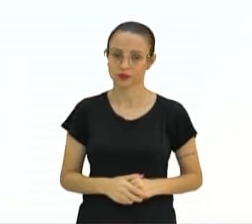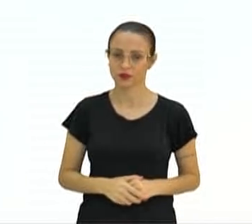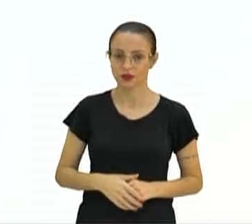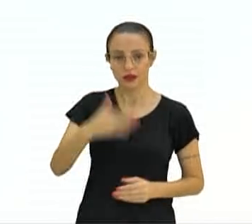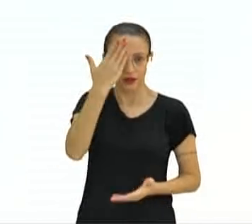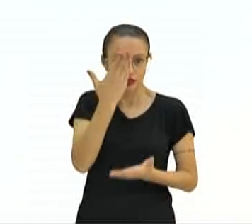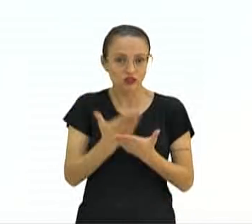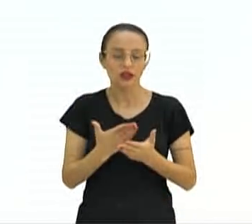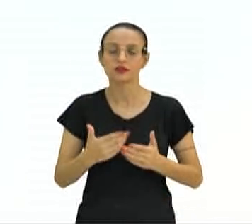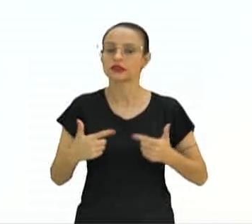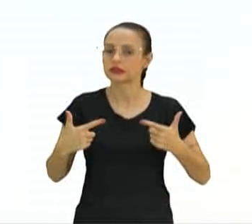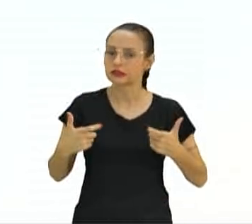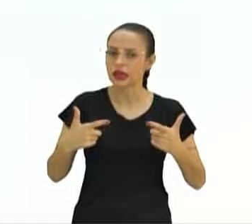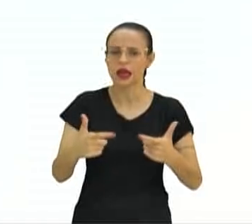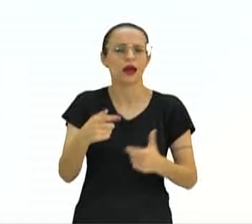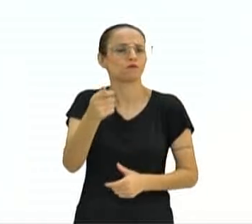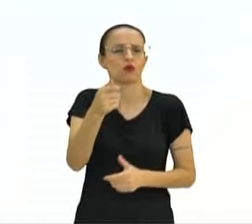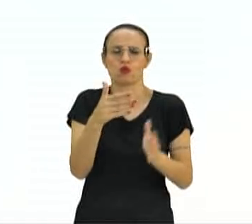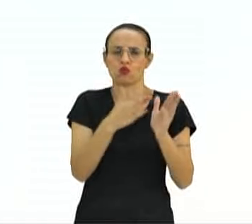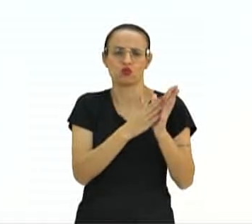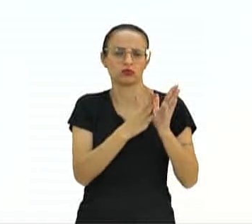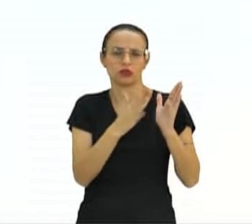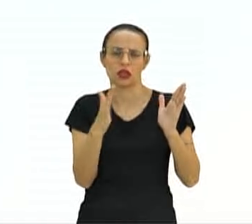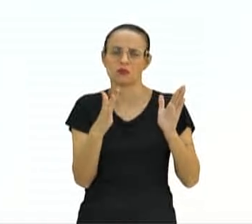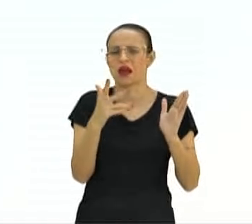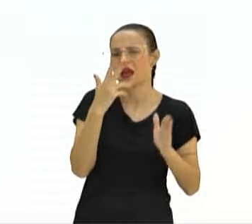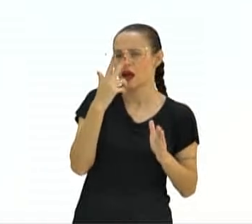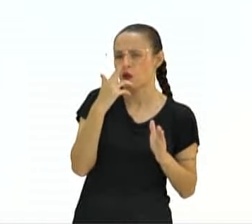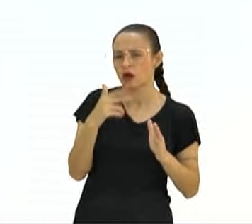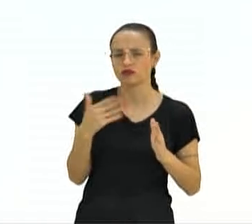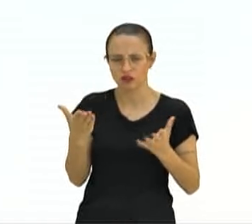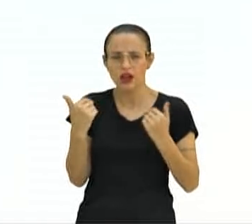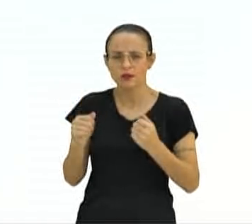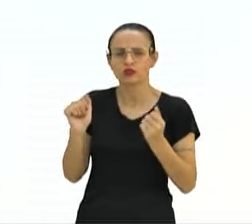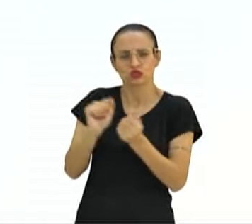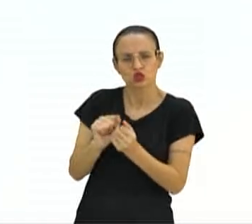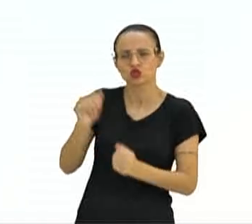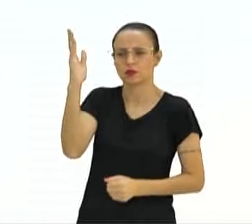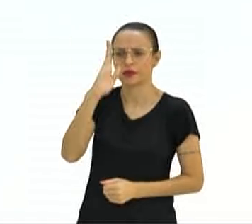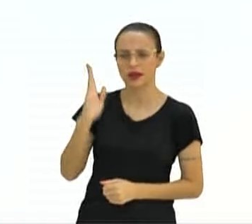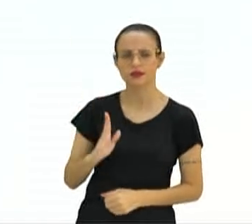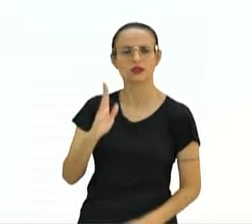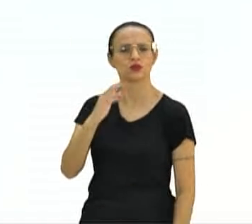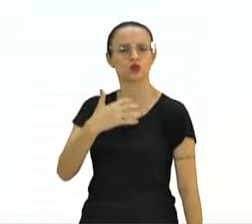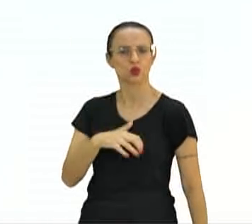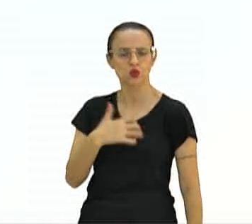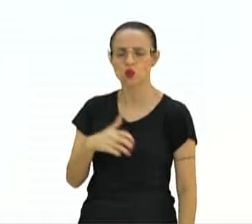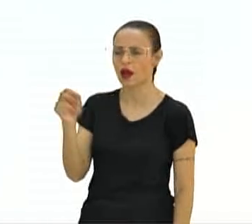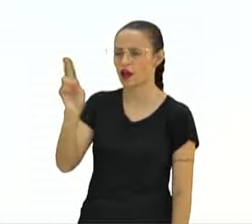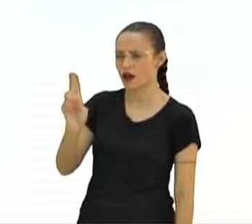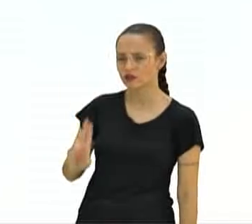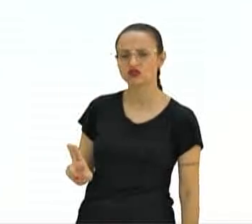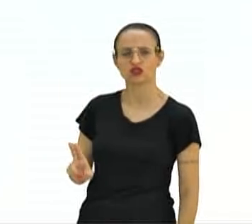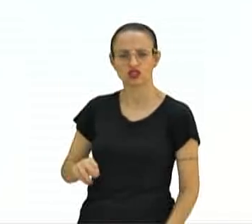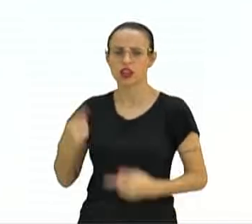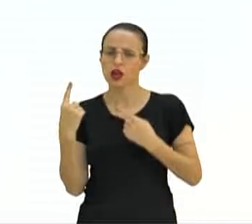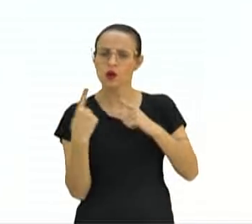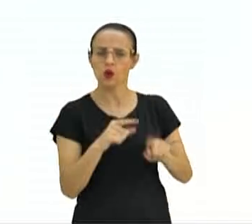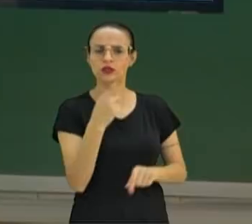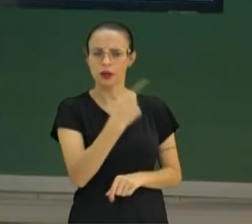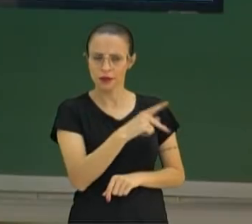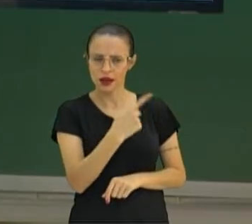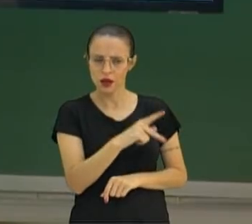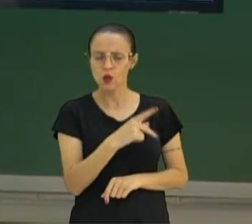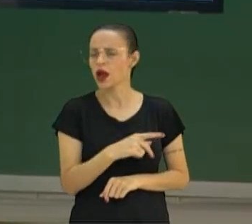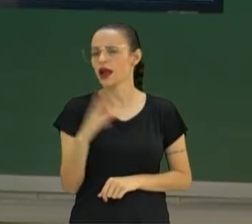Acreditava-se em uma guerra de curta duração, né? Pensava assim, olha, vamos juntar as forças do Brasil, do Uruguai e da Argentina contra o Paraguai, então a